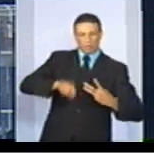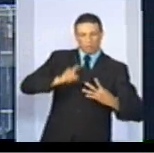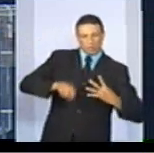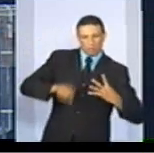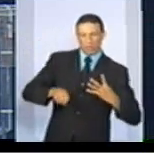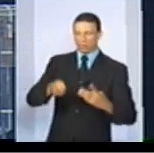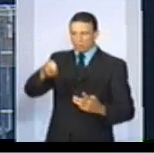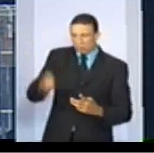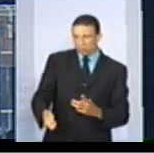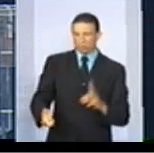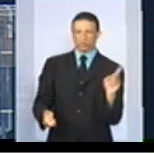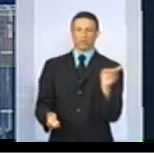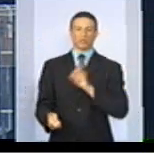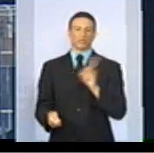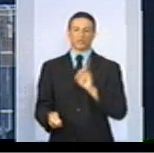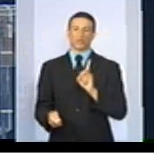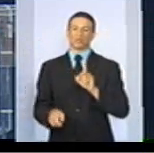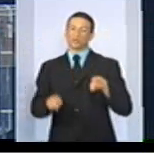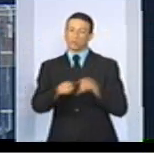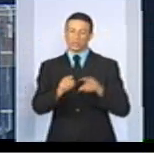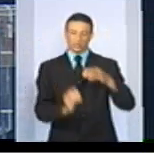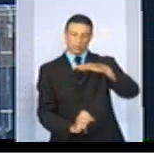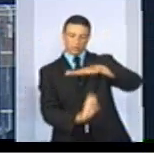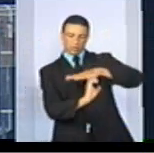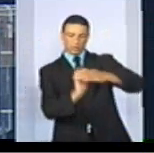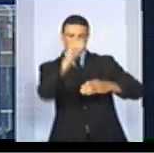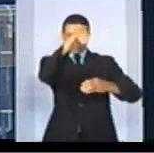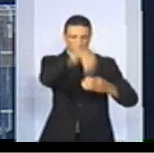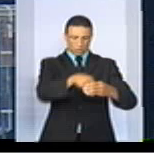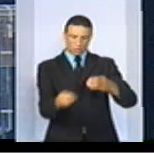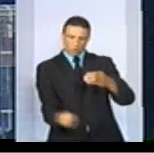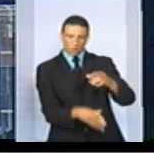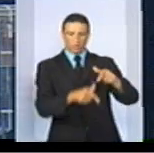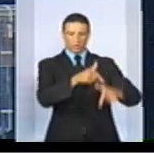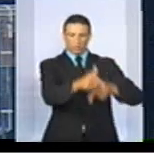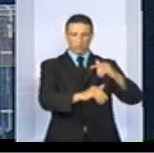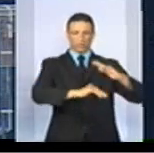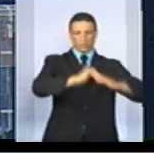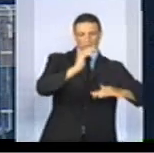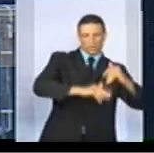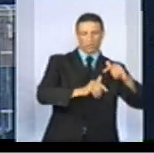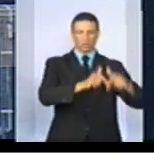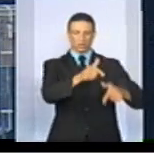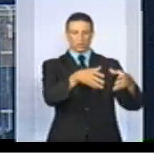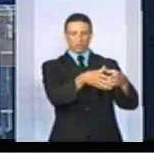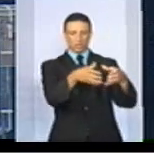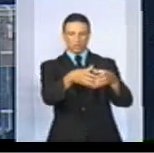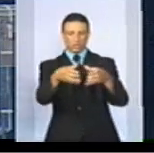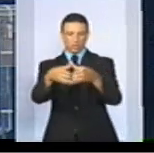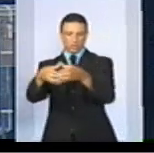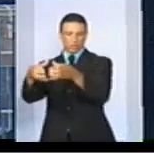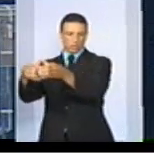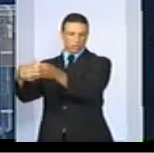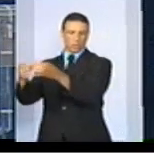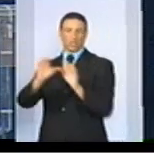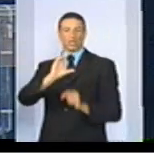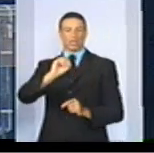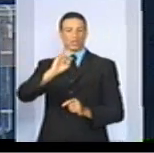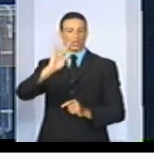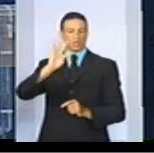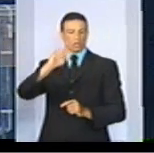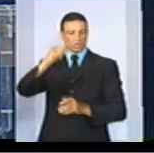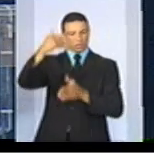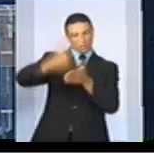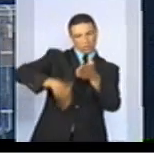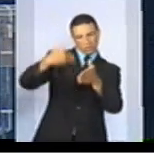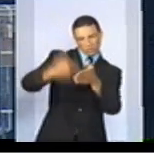vertical, mas se cria uma categoria de atores no mercado, considerando aptos a ocuparem as condições favoráveis criadas com a reserva das cotas.